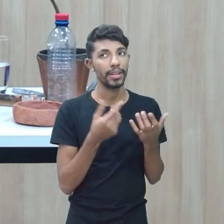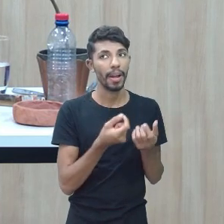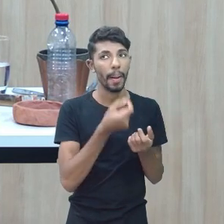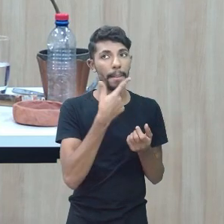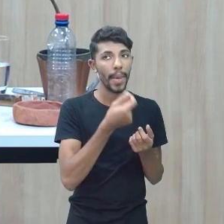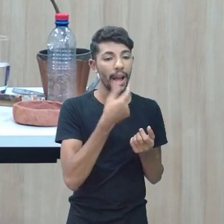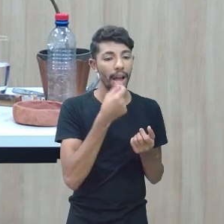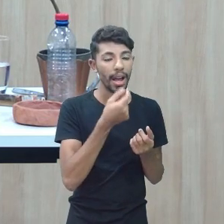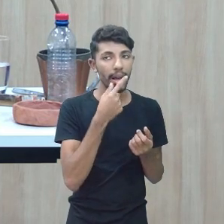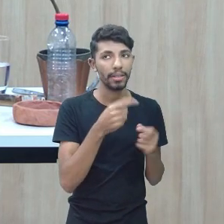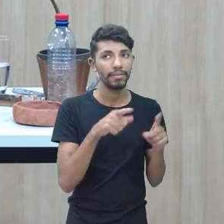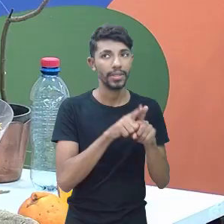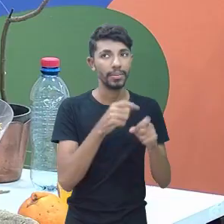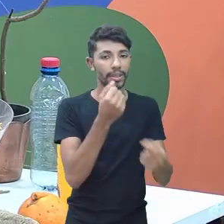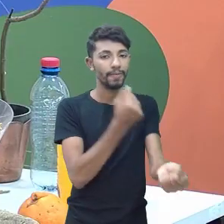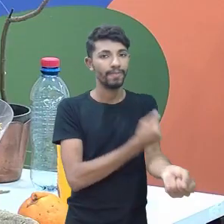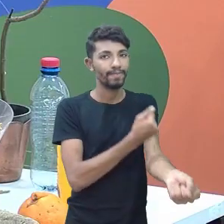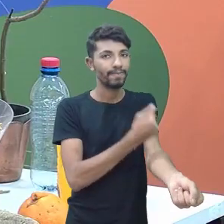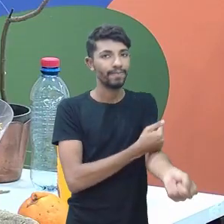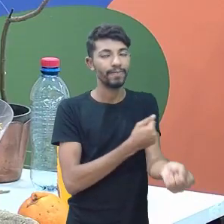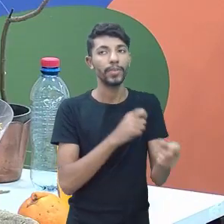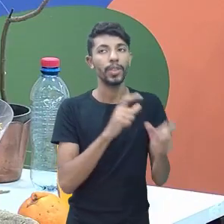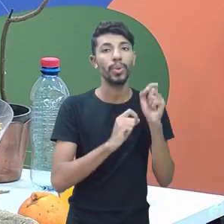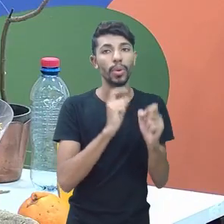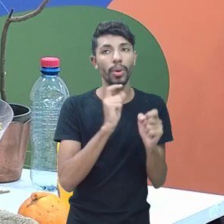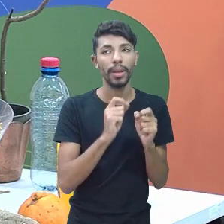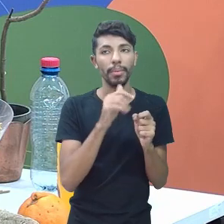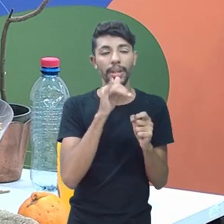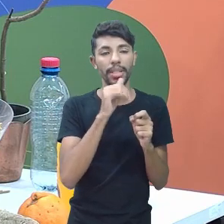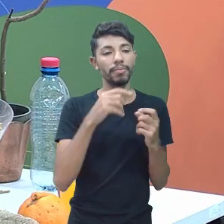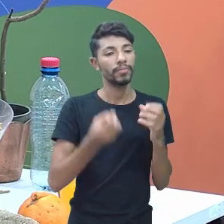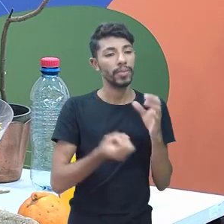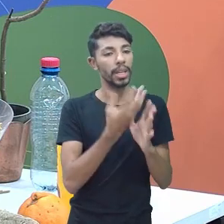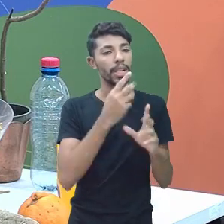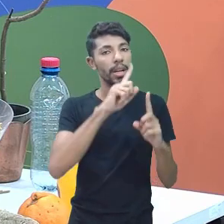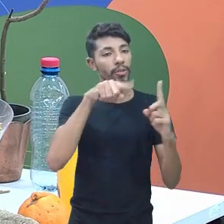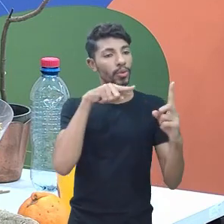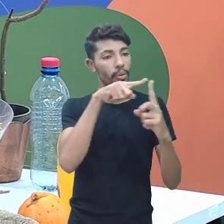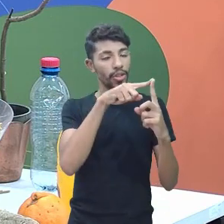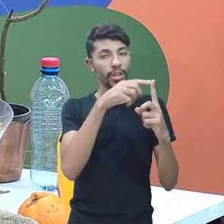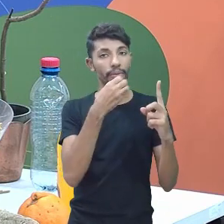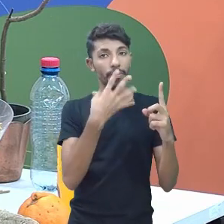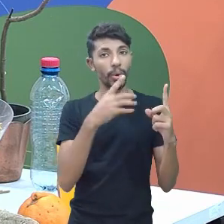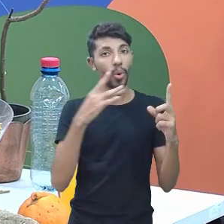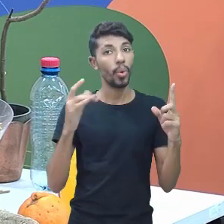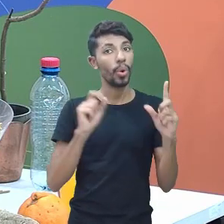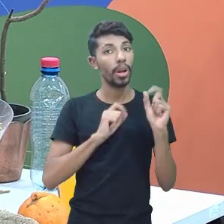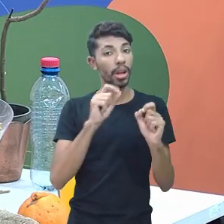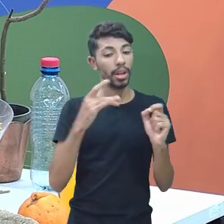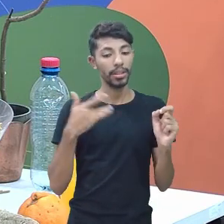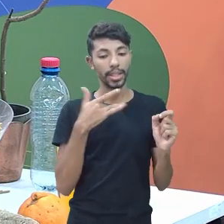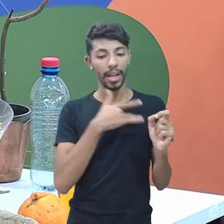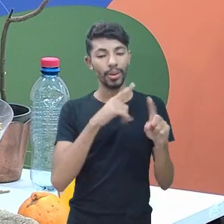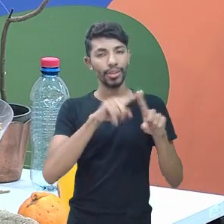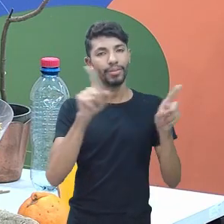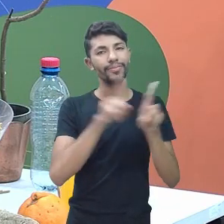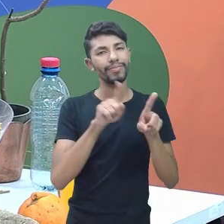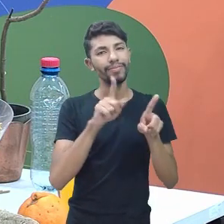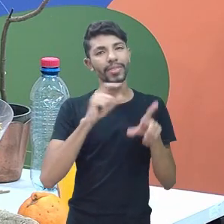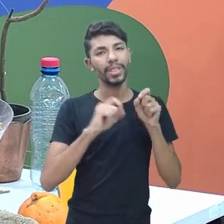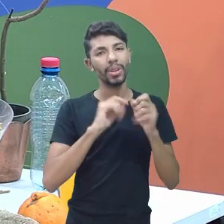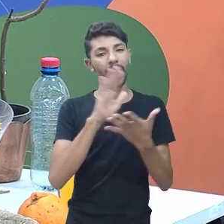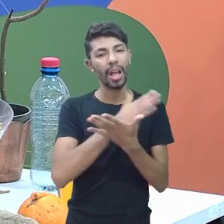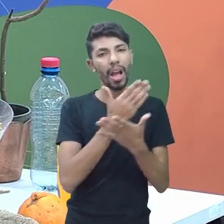são produzidas com um grande objetivo, que é a questão aí da saúde, porém também traz alguns